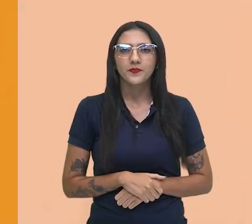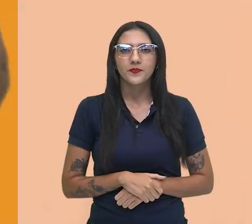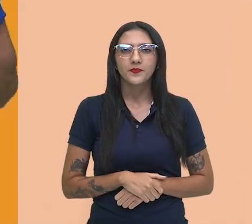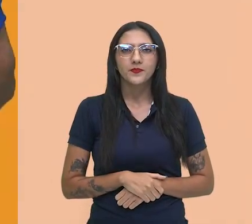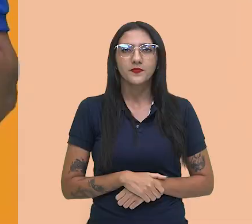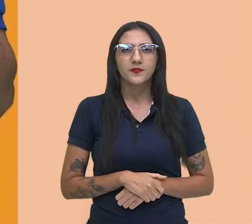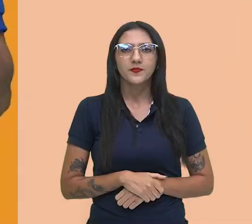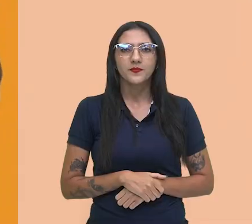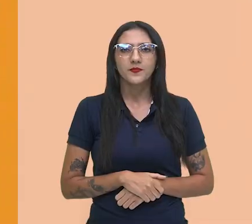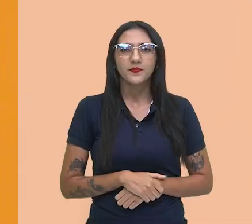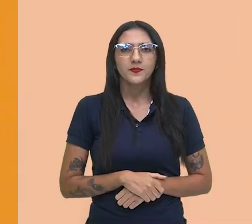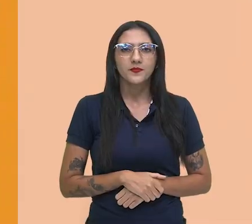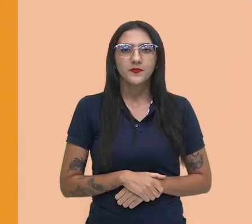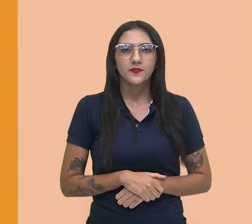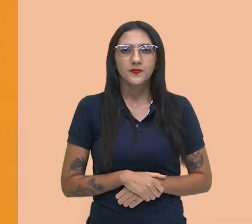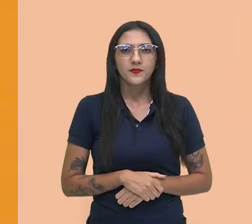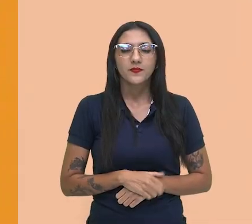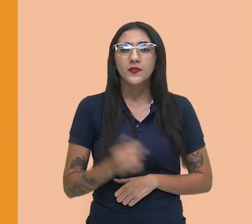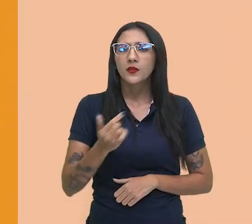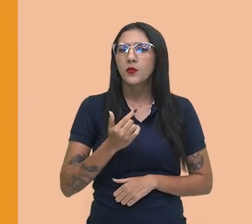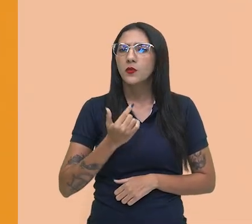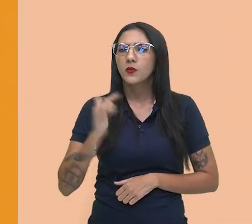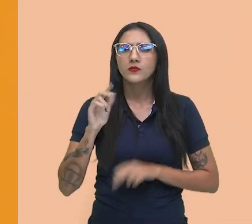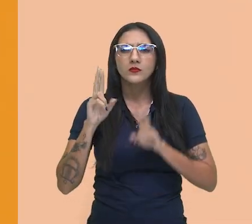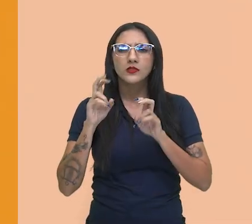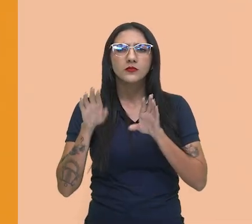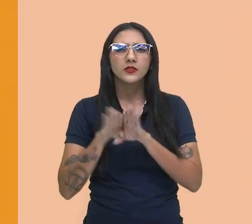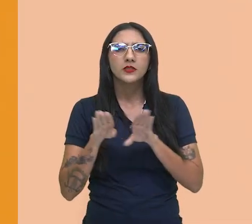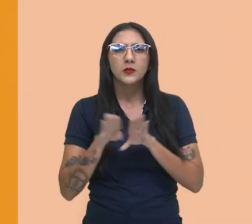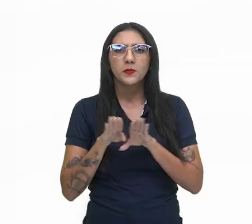A legitimidade, outra questão é a legitimidade